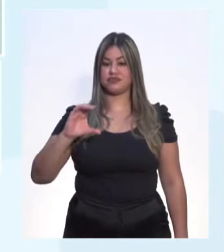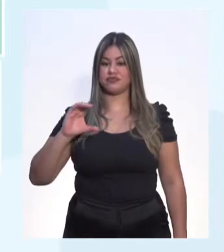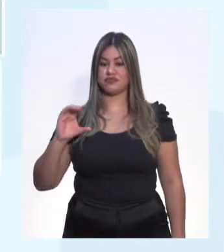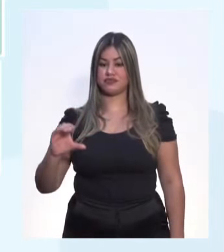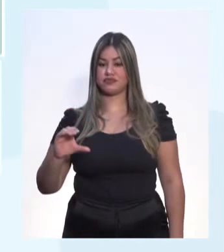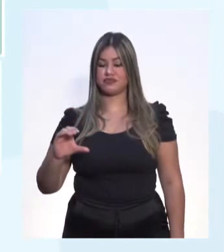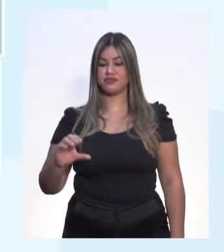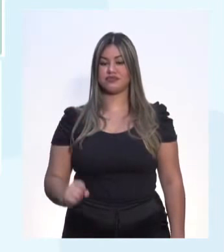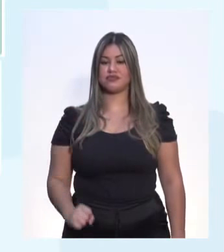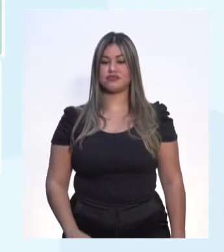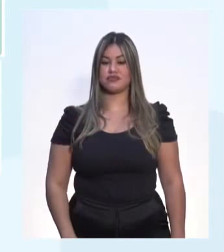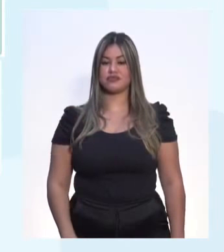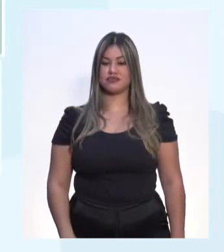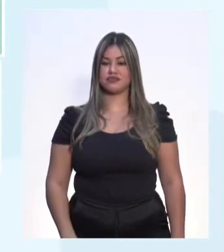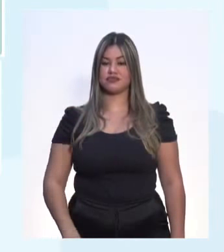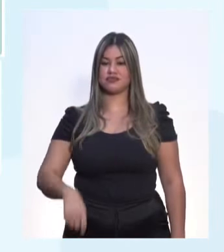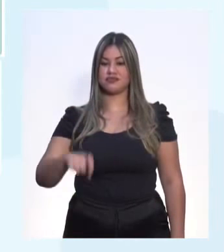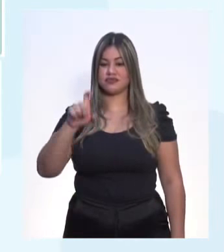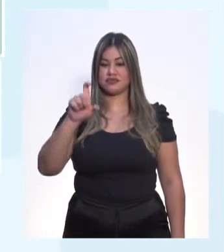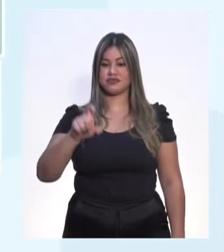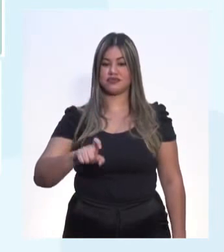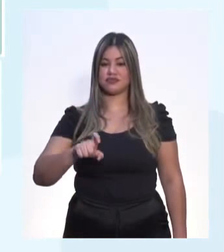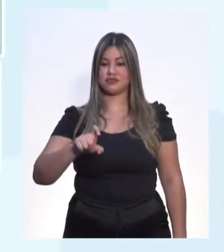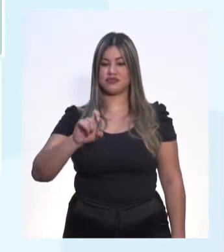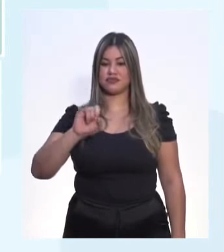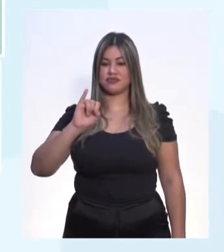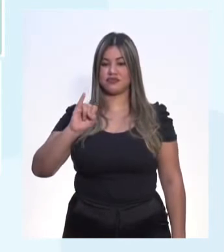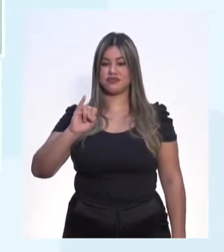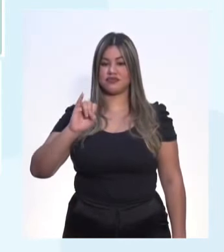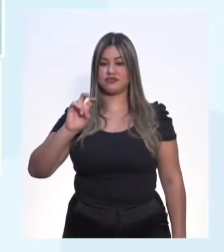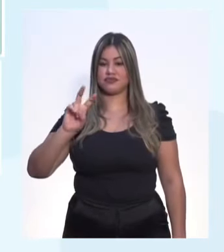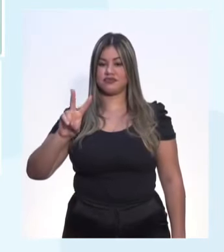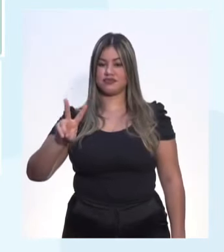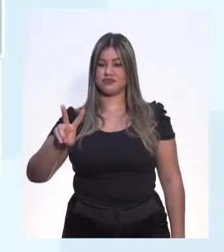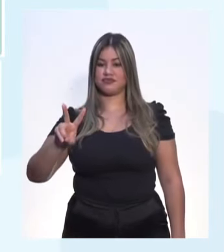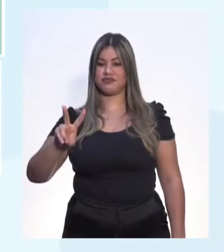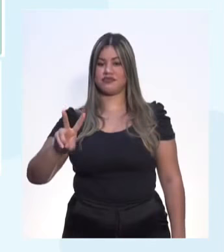cê xxxiv xxxv